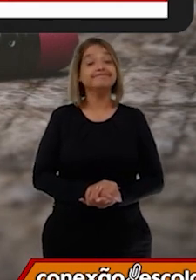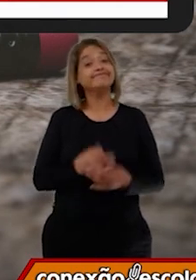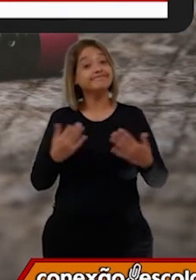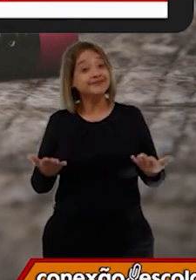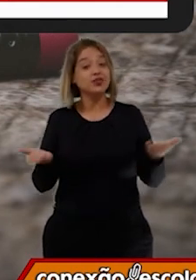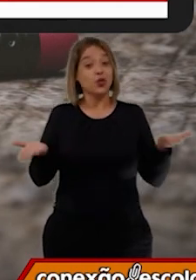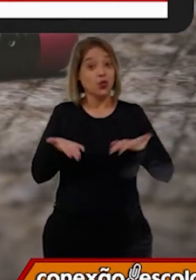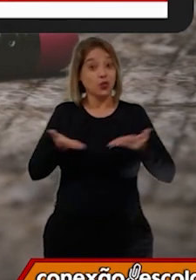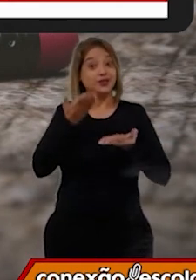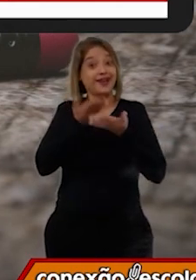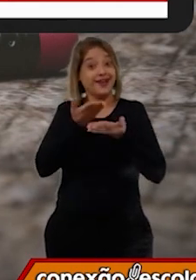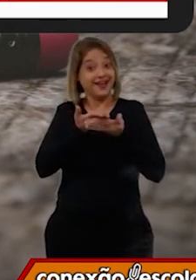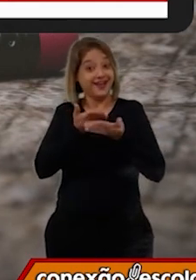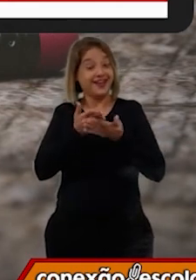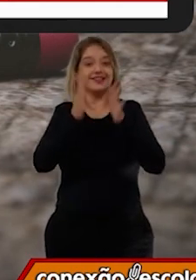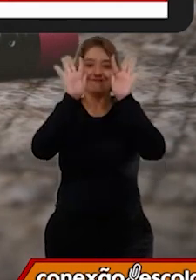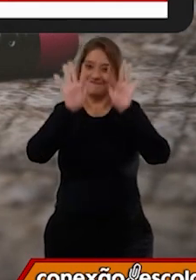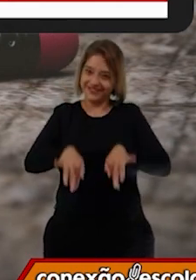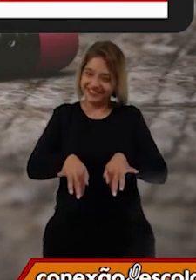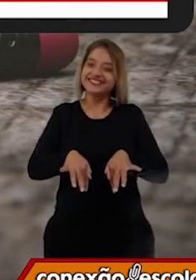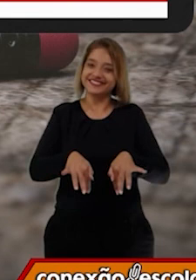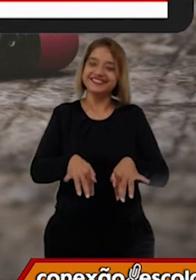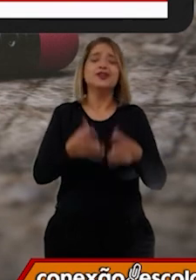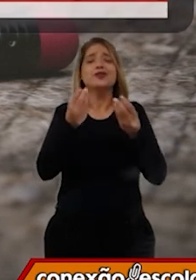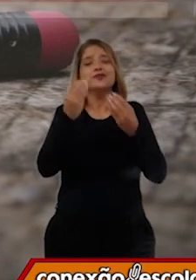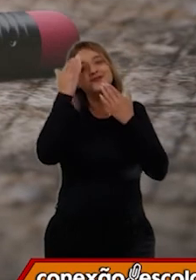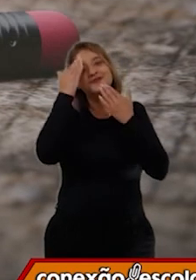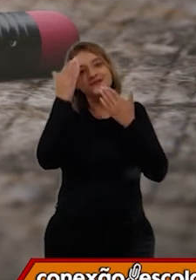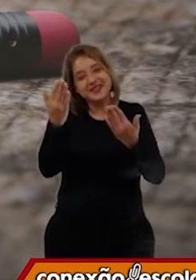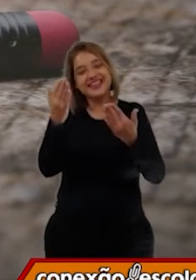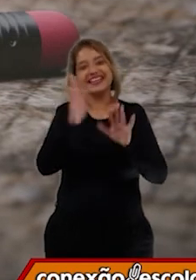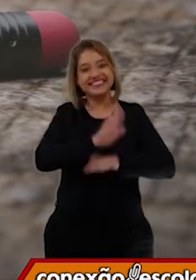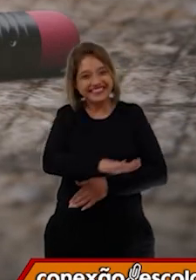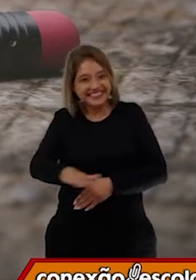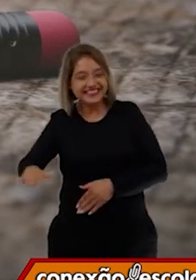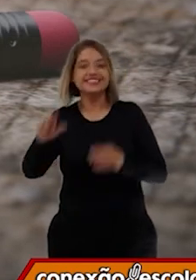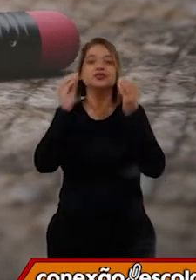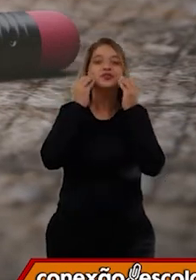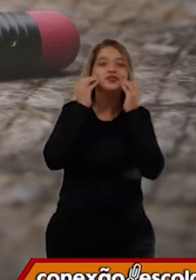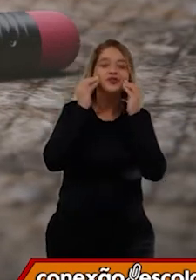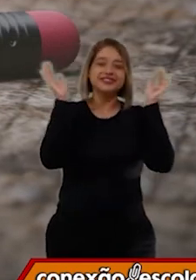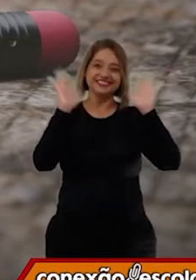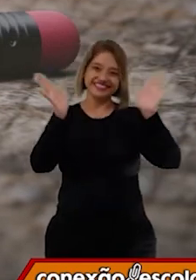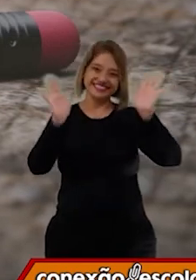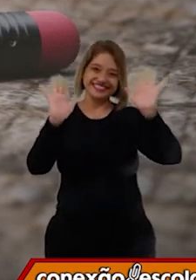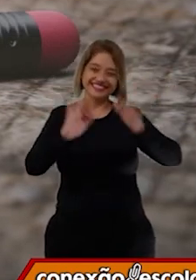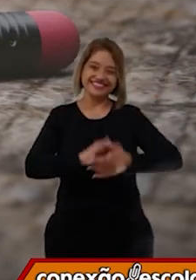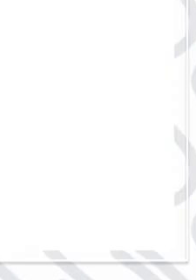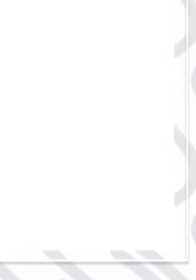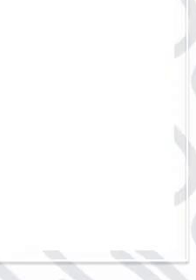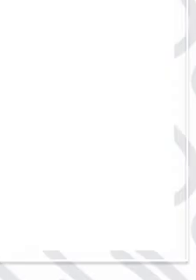Então, a nossa aula de hoje termina por aqui. Muito obrigada, crianças. Um beijo e tchau!